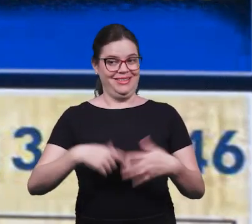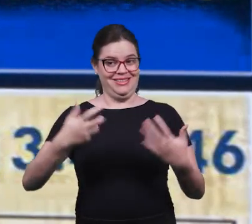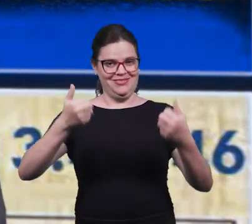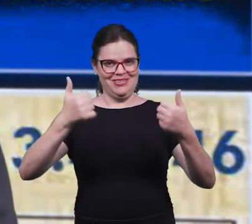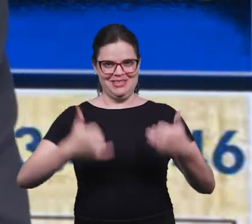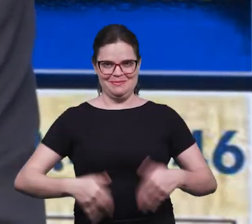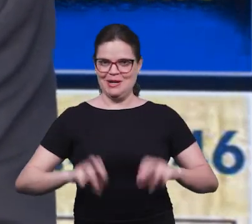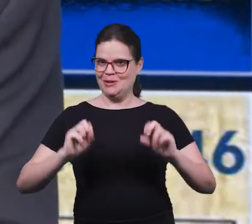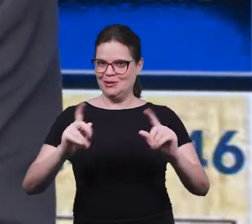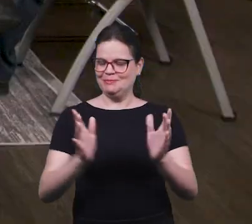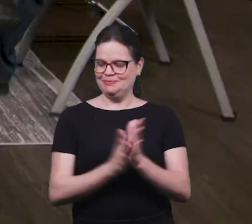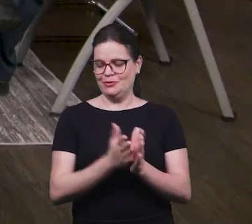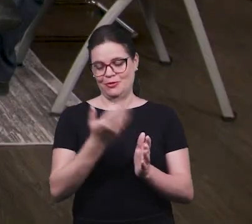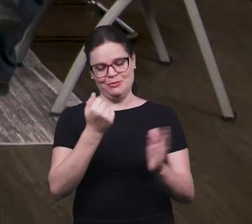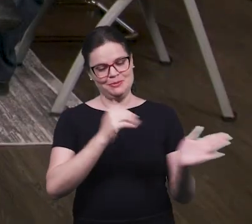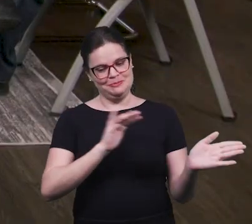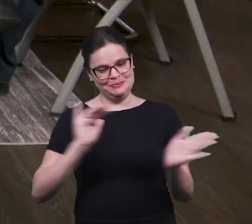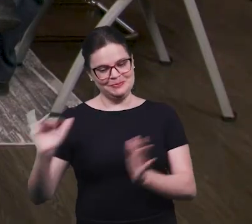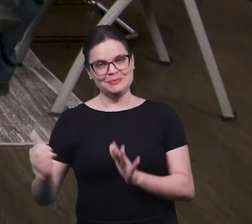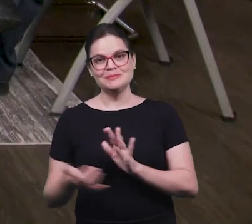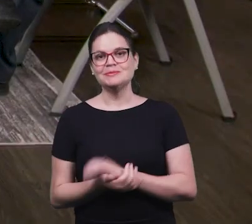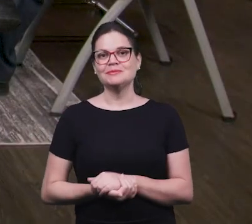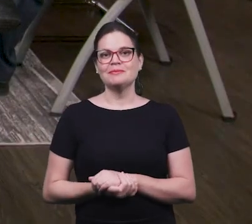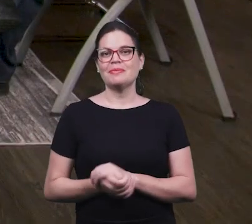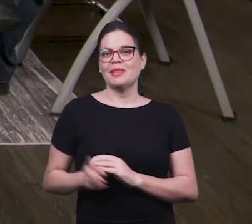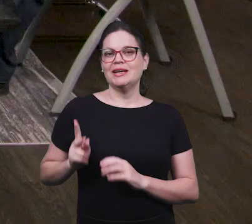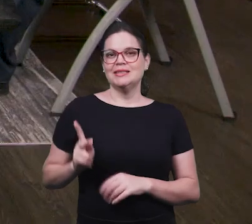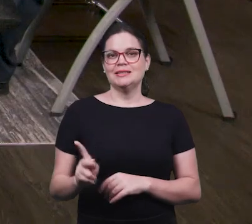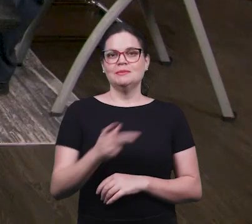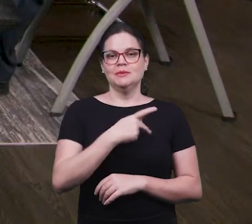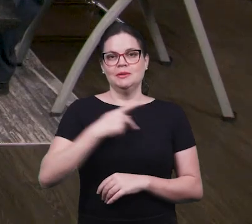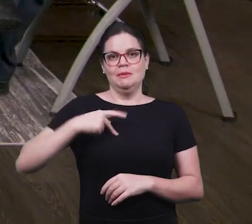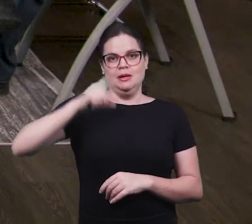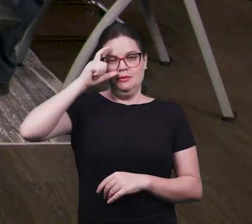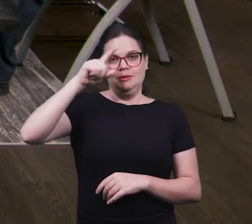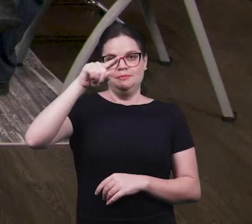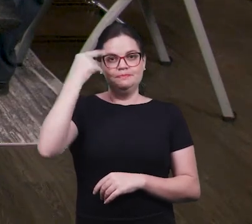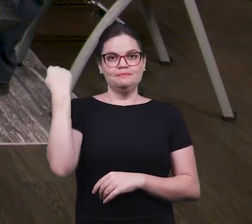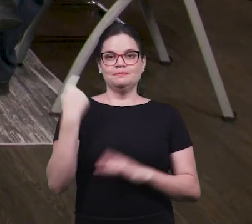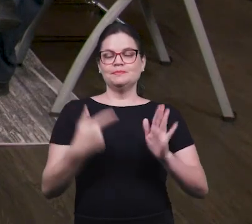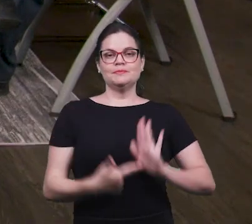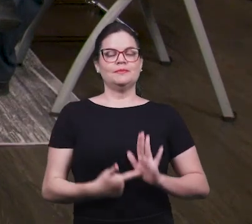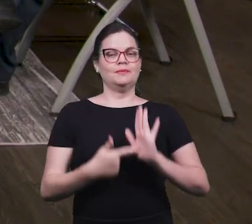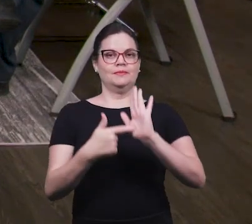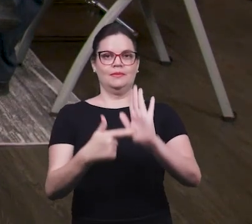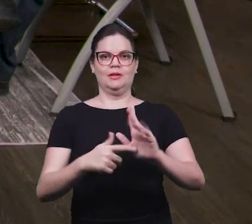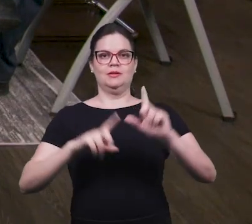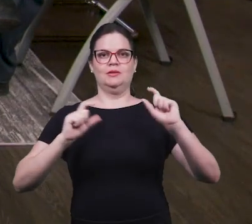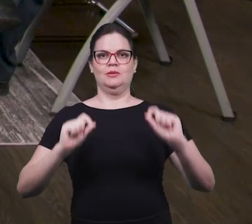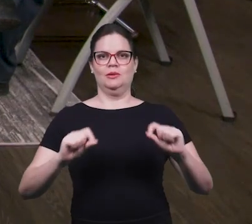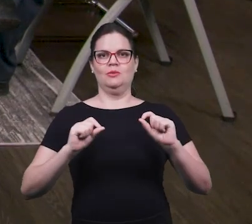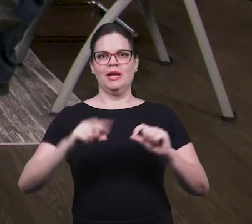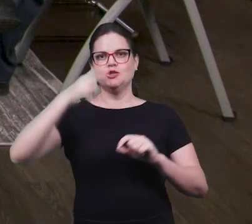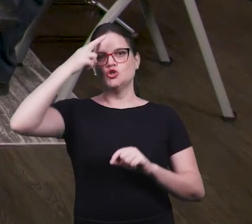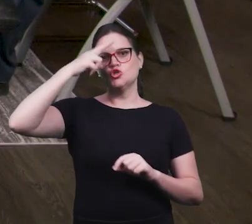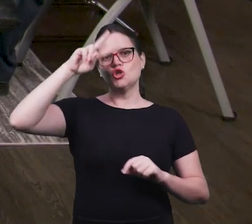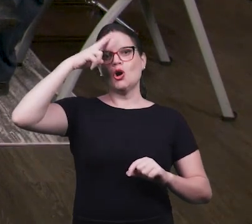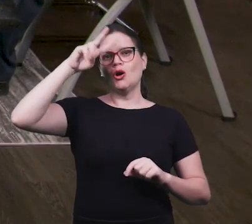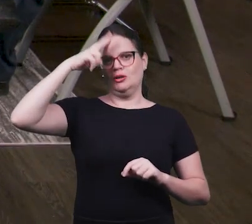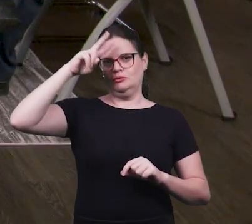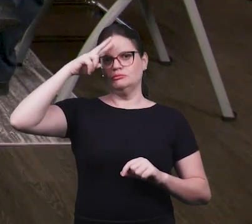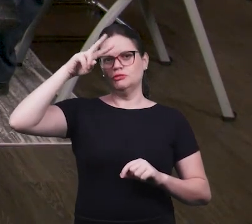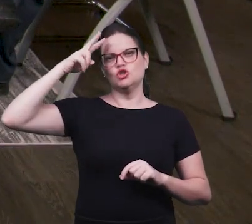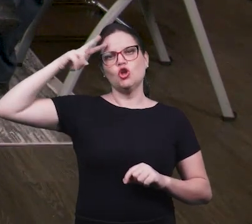ser dito. Mas vamos lá. Sempre a gente tem o pastor Edson Ian, que ele traz um substrato histórico,